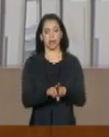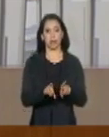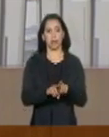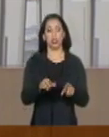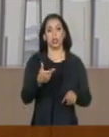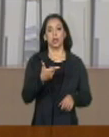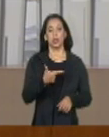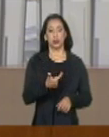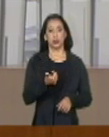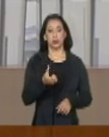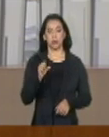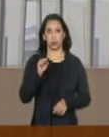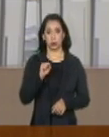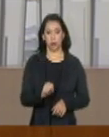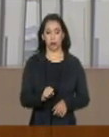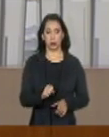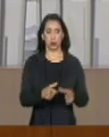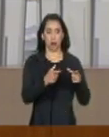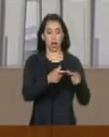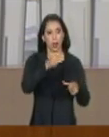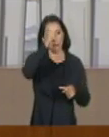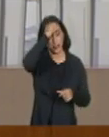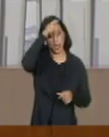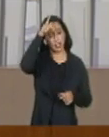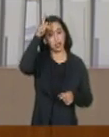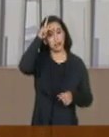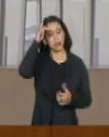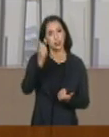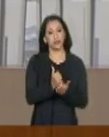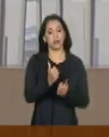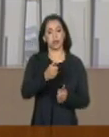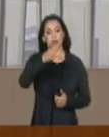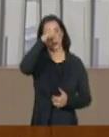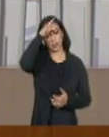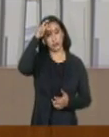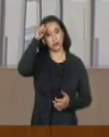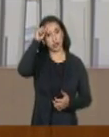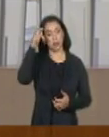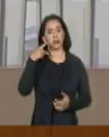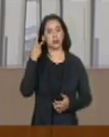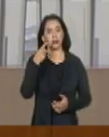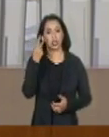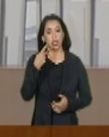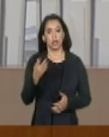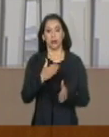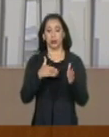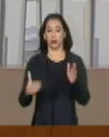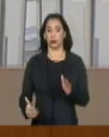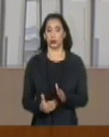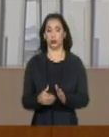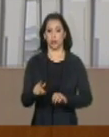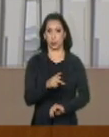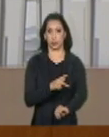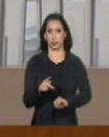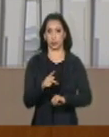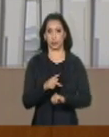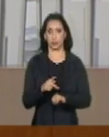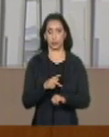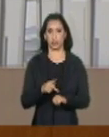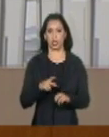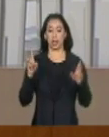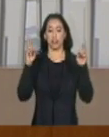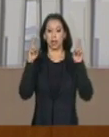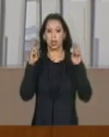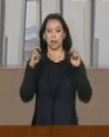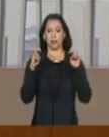eleições locais para prefeitos, vice-prefeitos e vereadores de todo o país, esse tema chegou ao